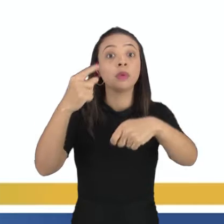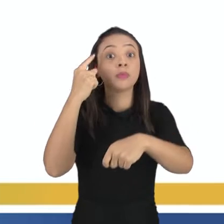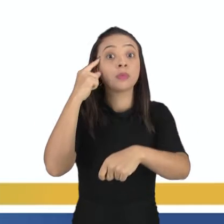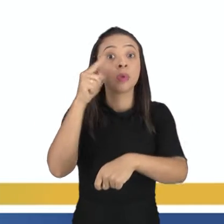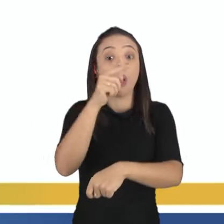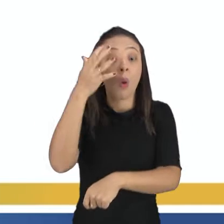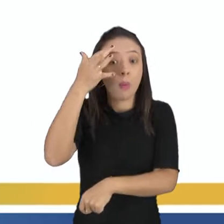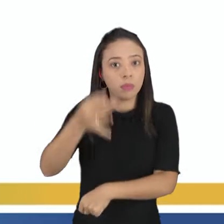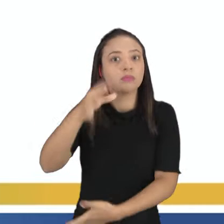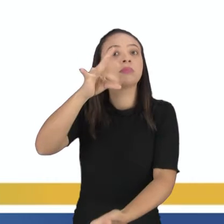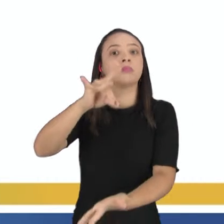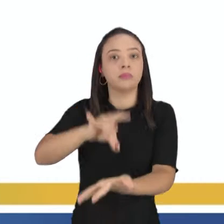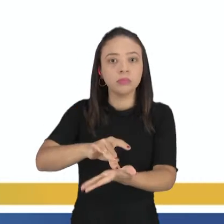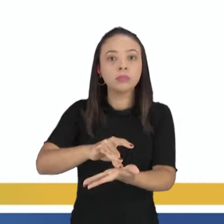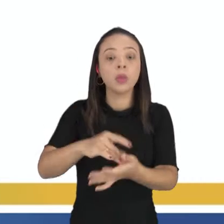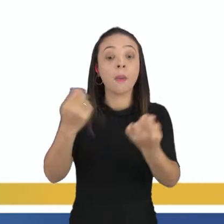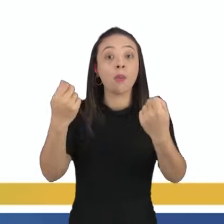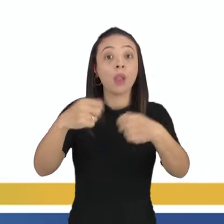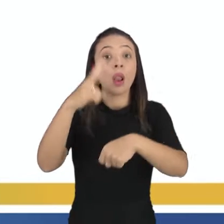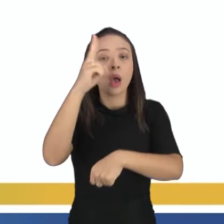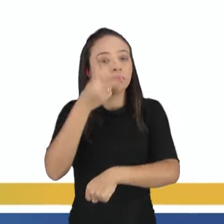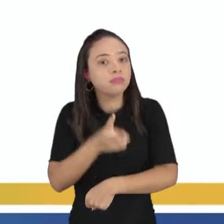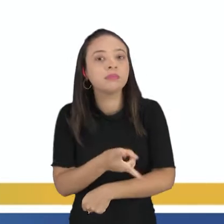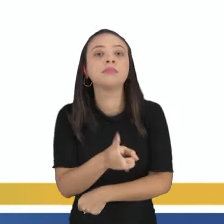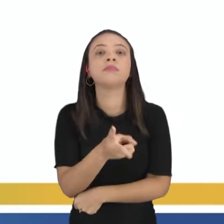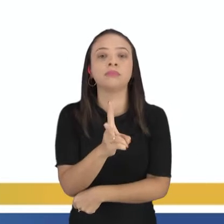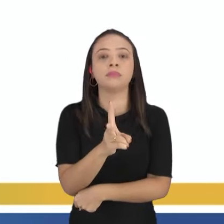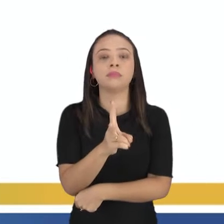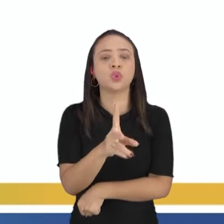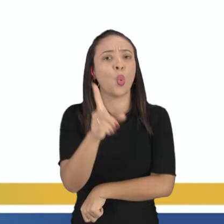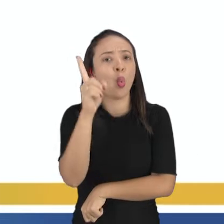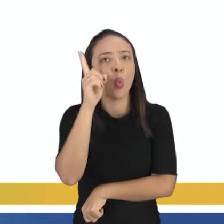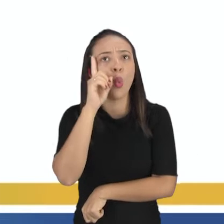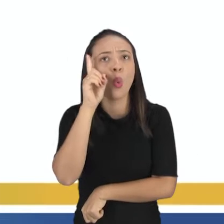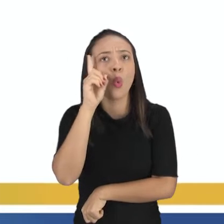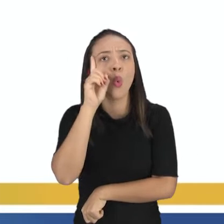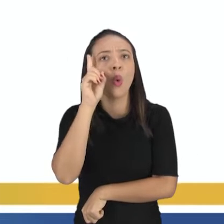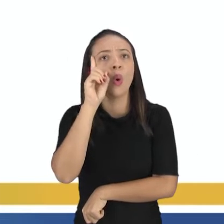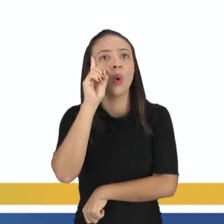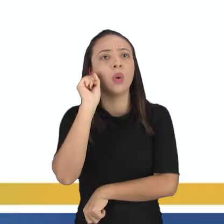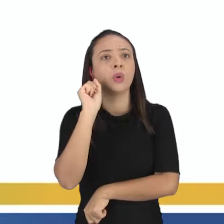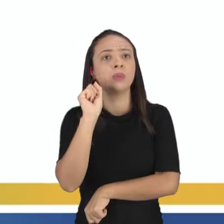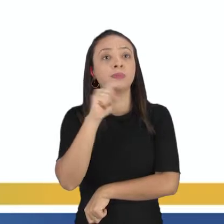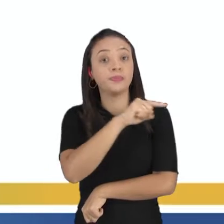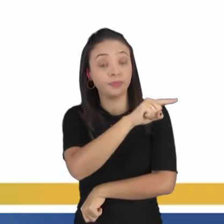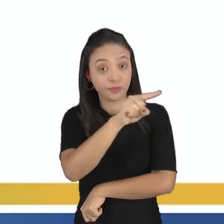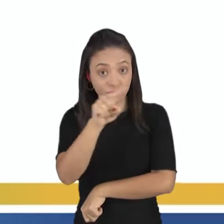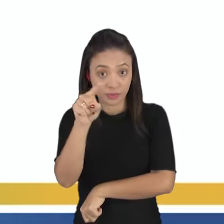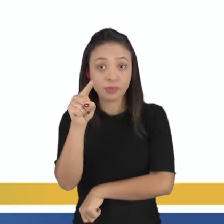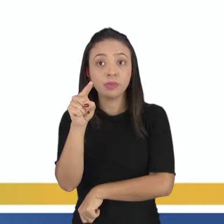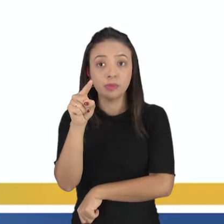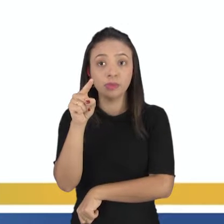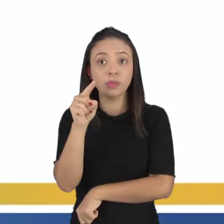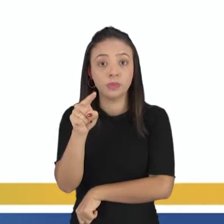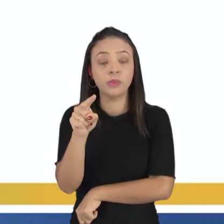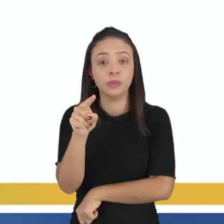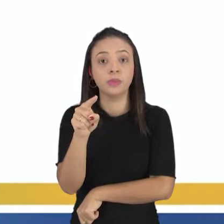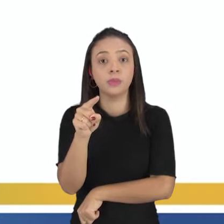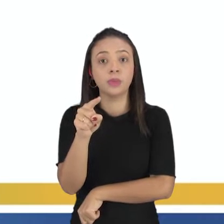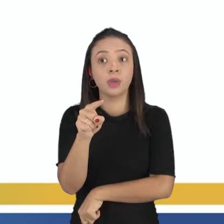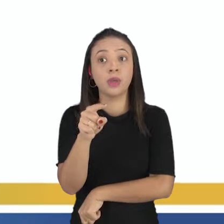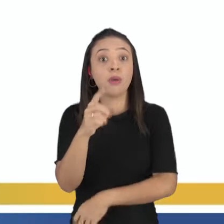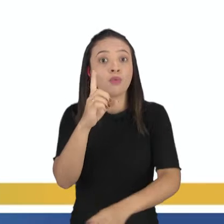na cabecinha de vocês, para que vocês não esqueçam. Porque diariamente, todos os dias, vocês lidam com algum